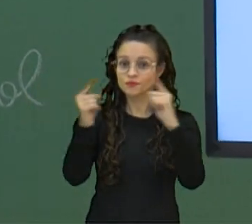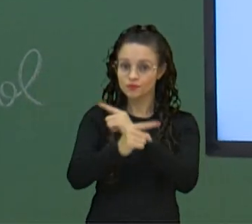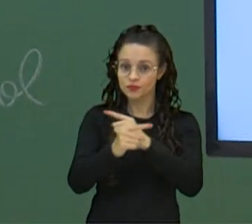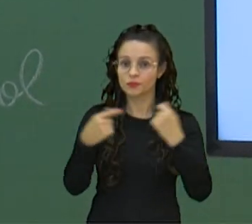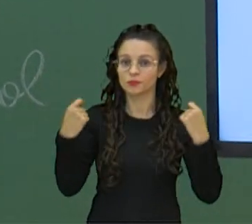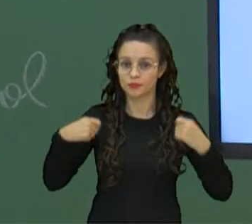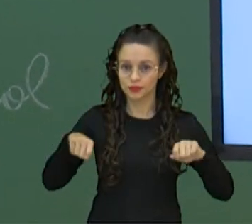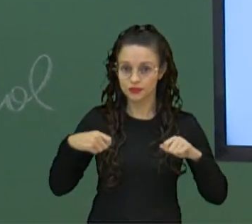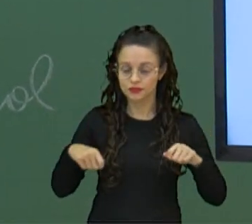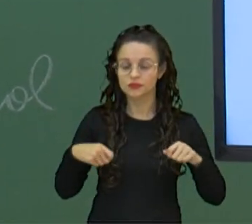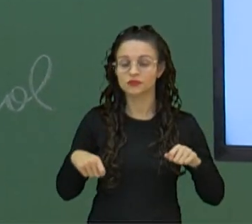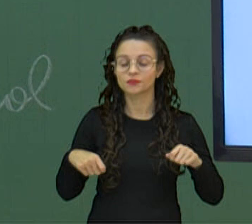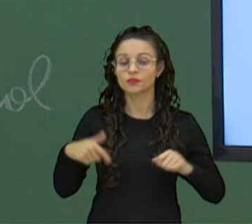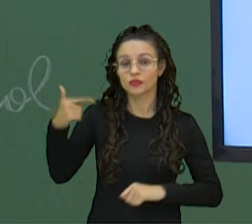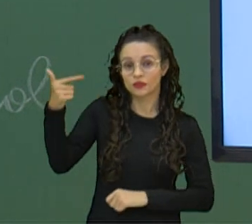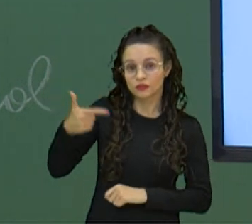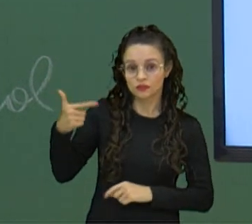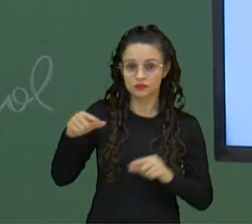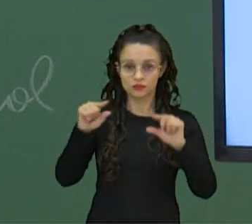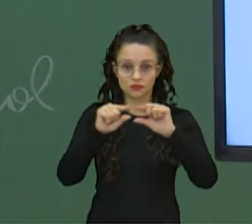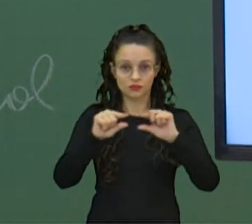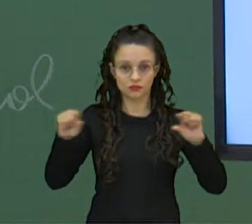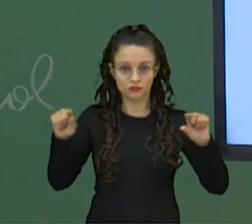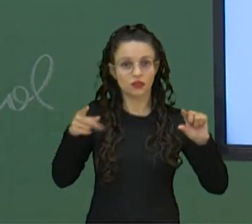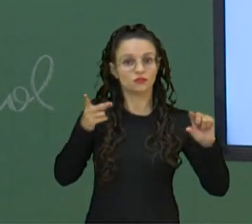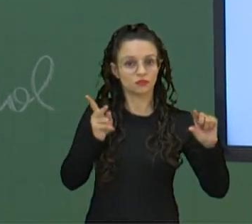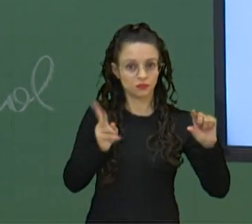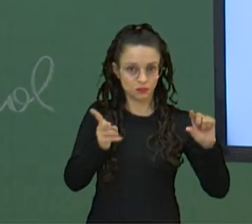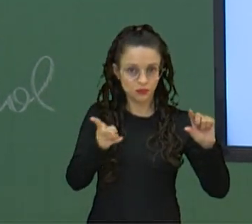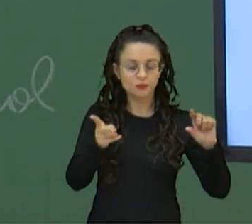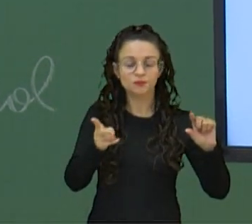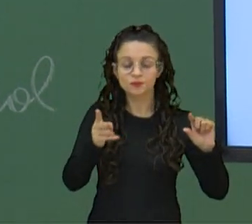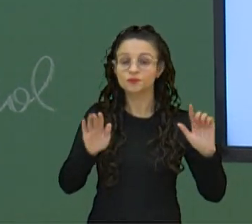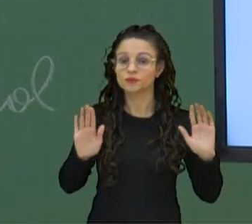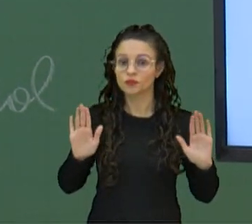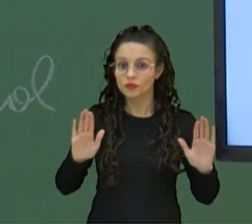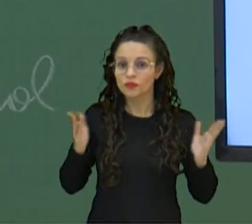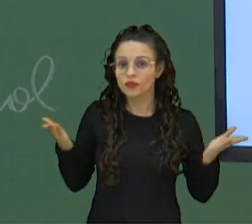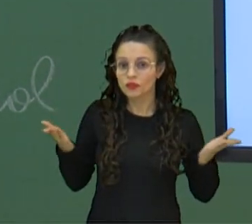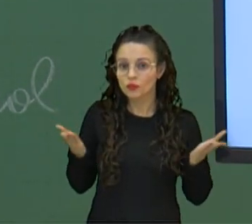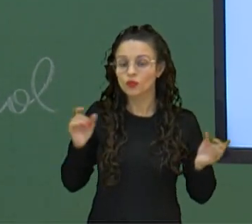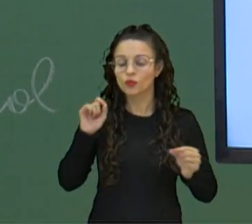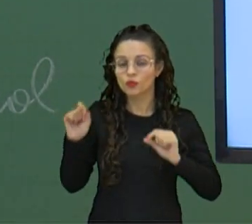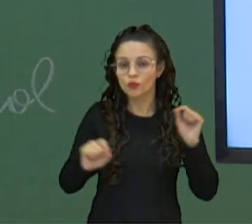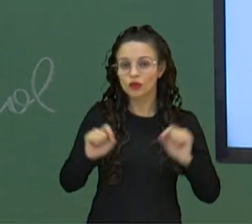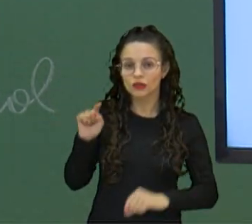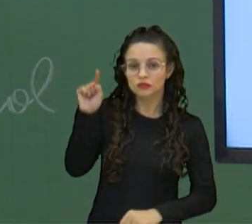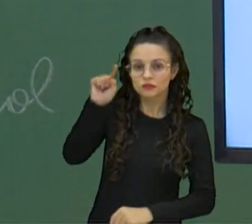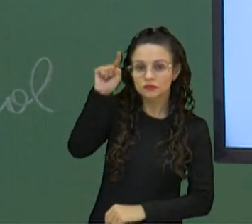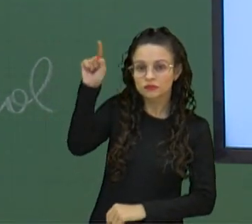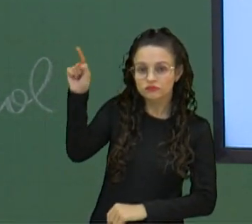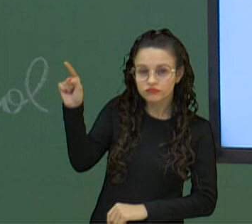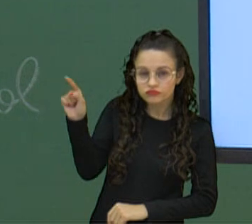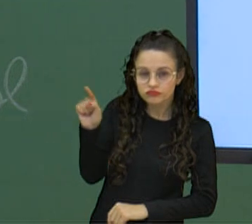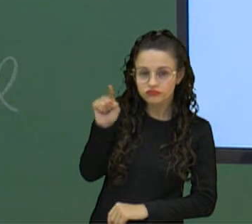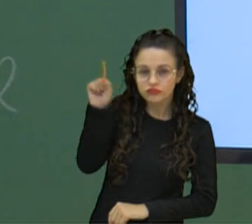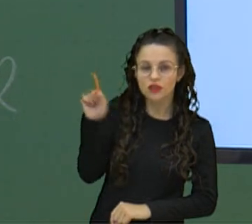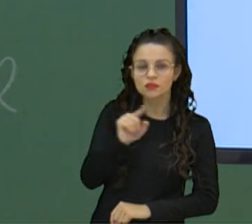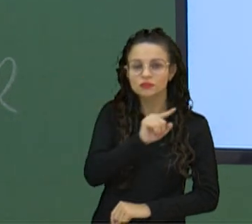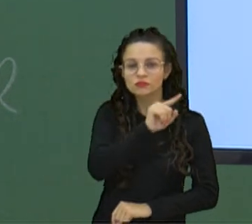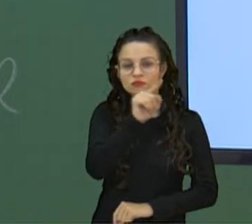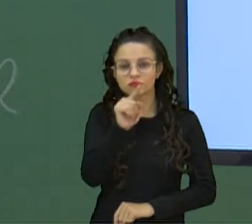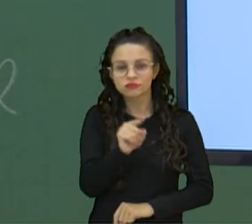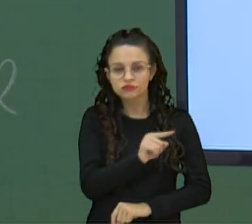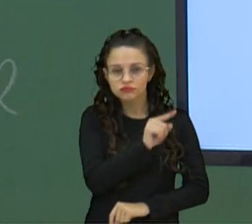certo? E a segunda eu vou manter. Agora, eu circulo aqueles que são do meu